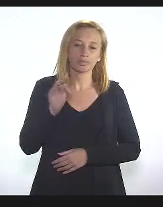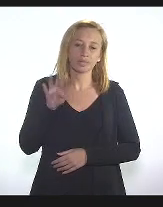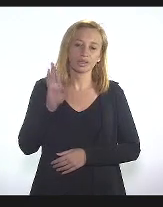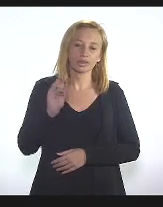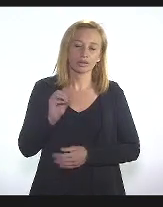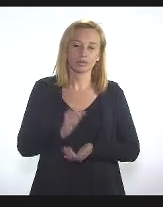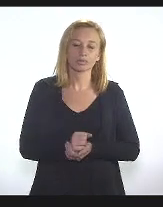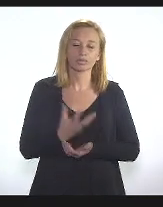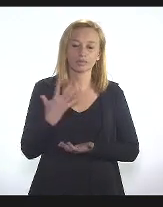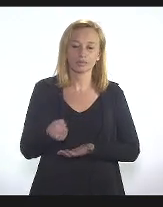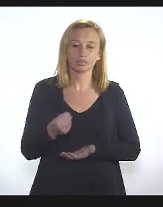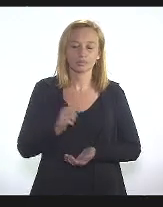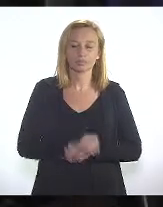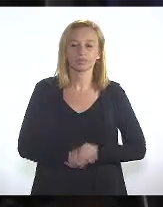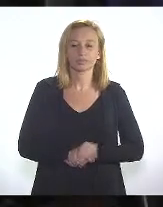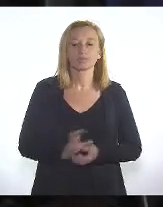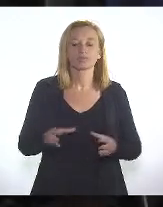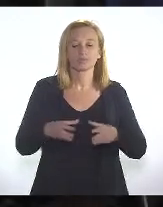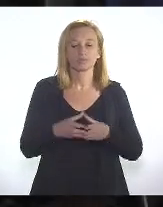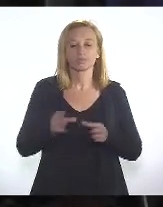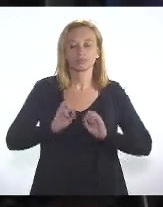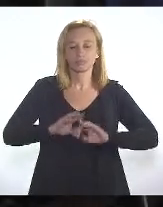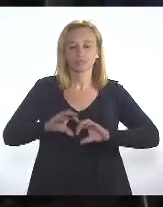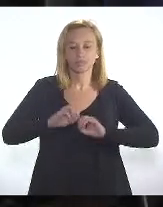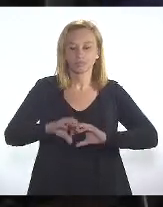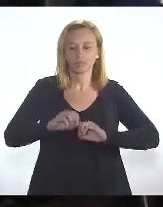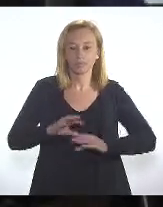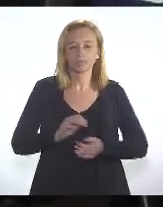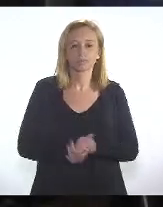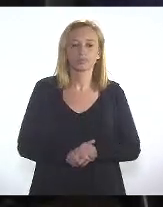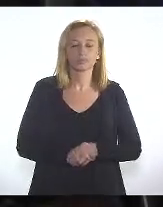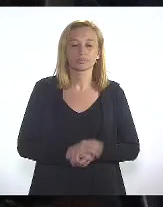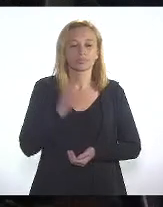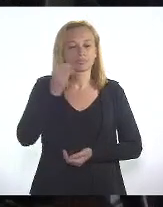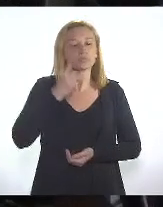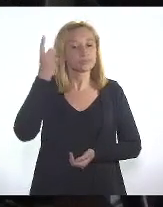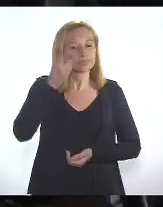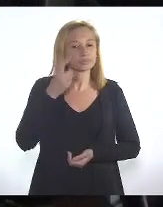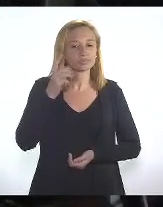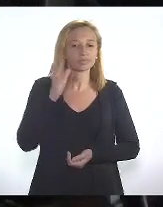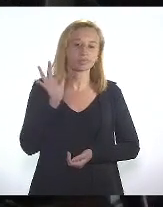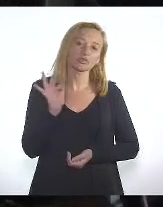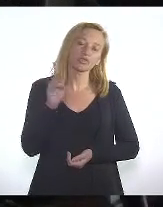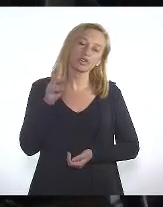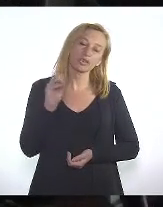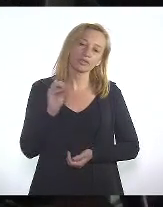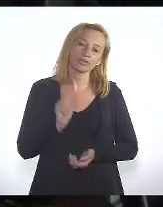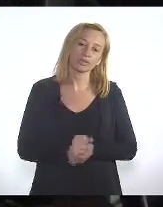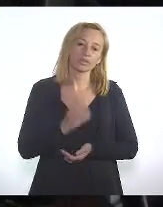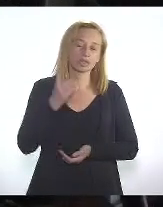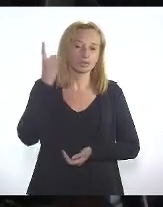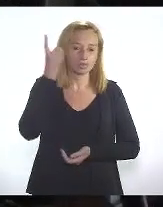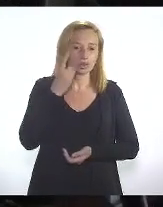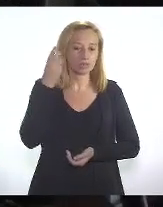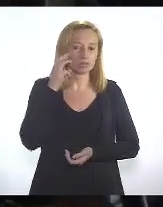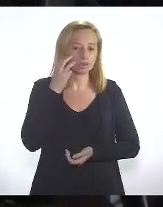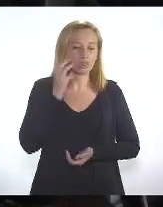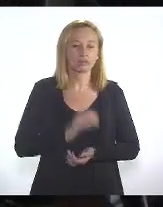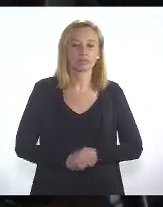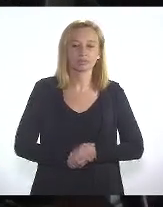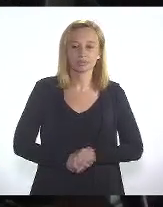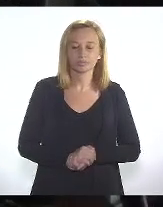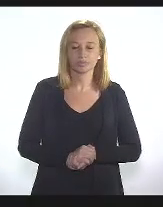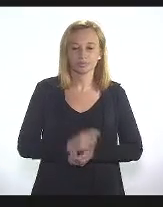Parecer favorável. Pela Comissão de Educação, deputado Flávio Serafini. Deputado Valdec